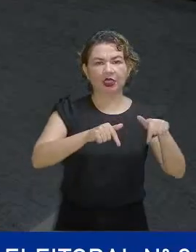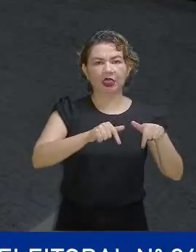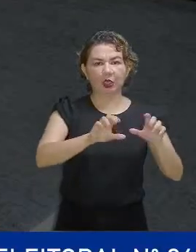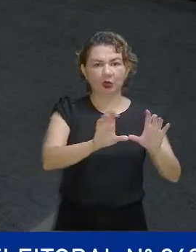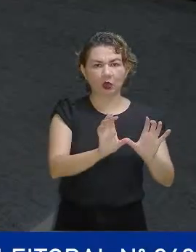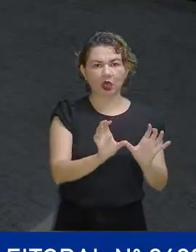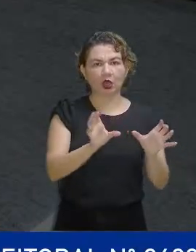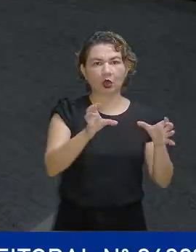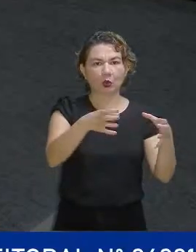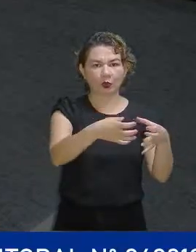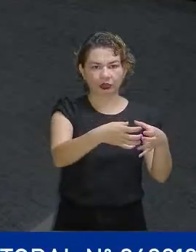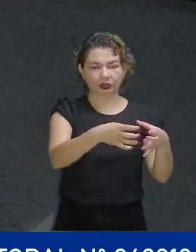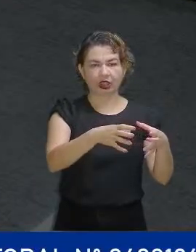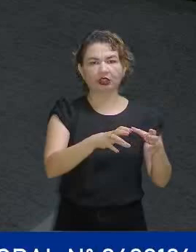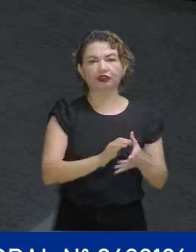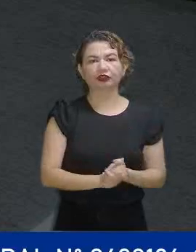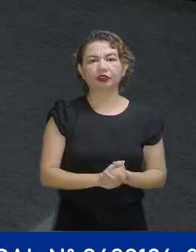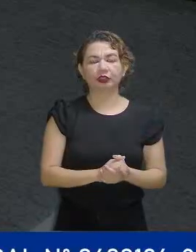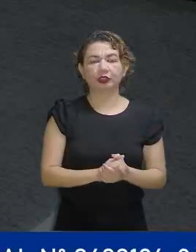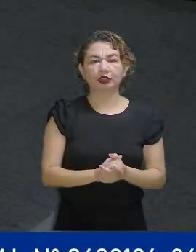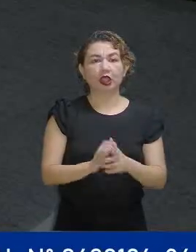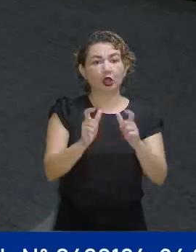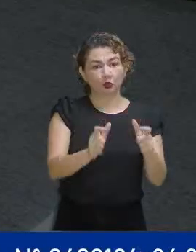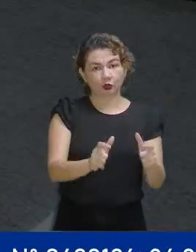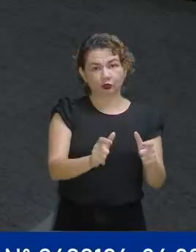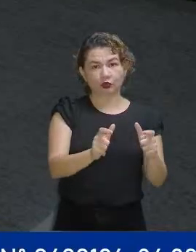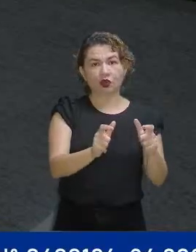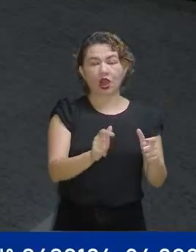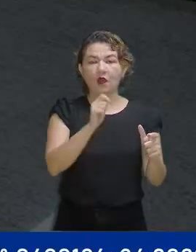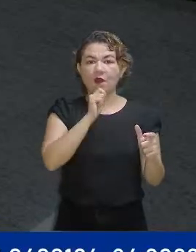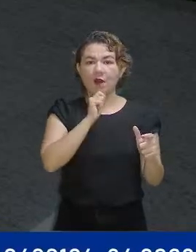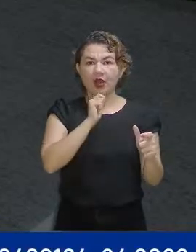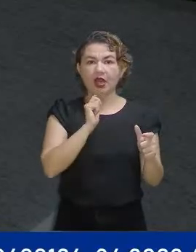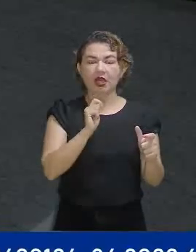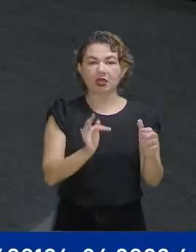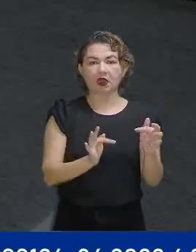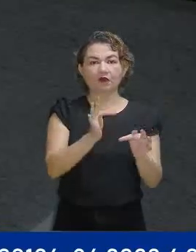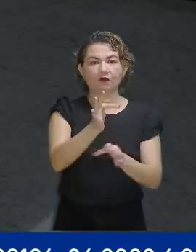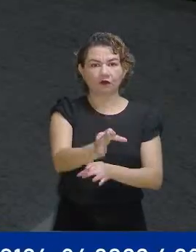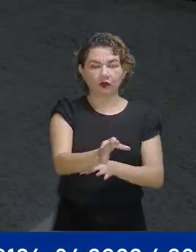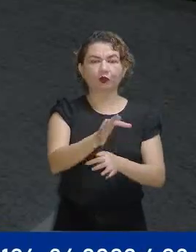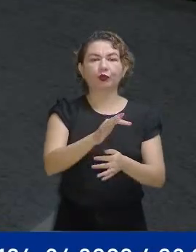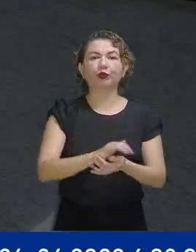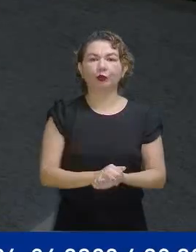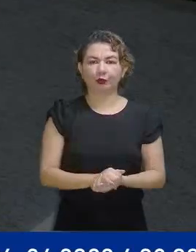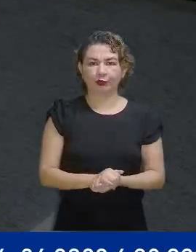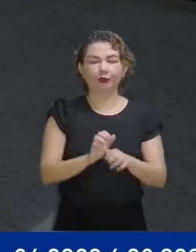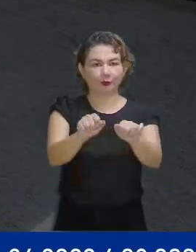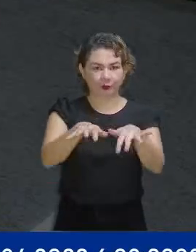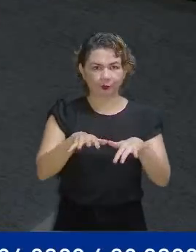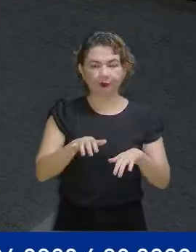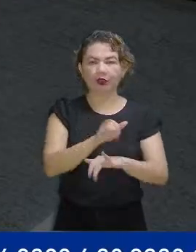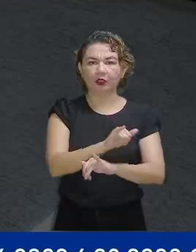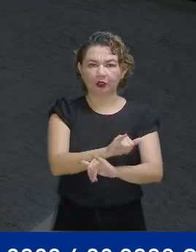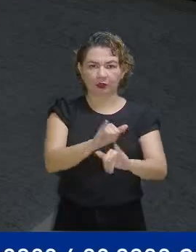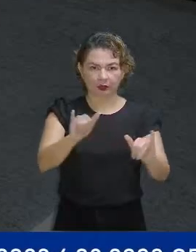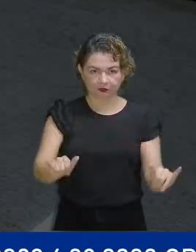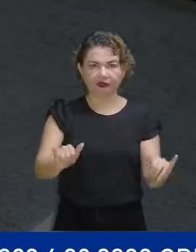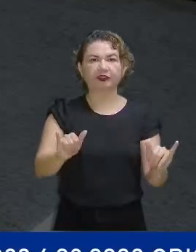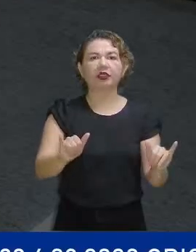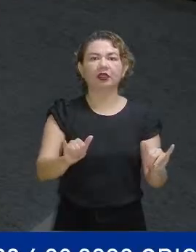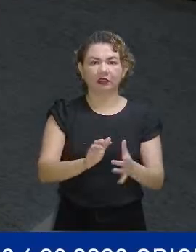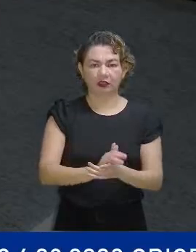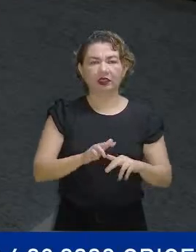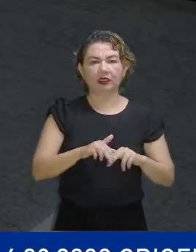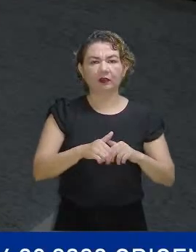artigo 46 do CP, em local a ser destinado futuramente em audiência admonitória designada para tal